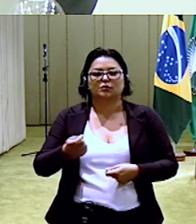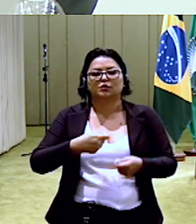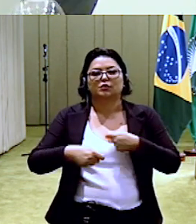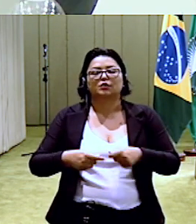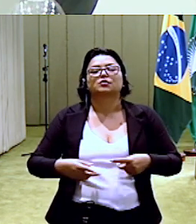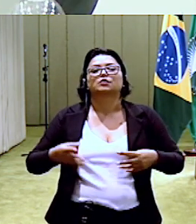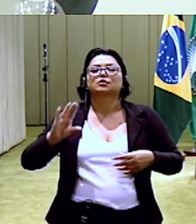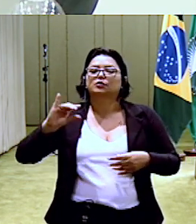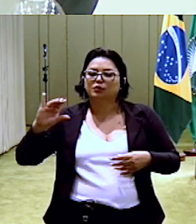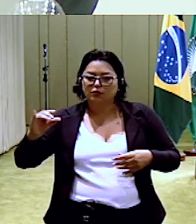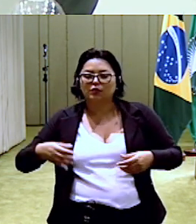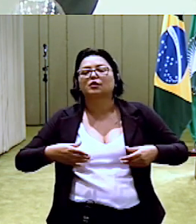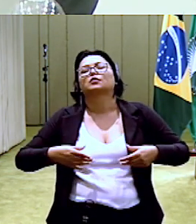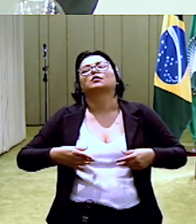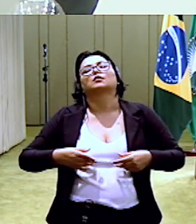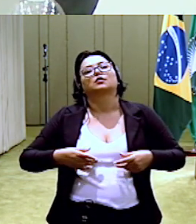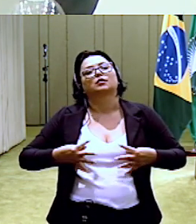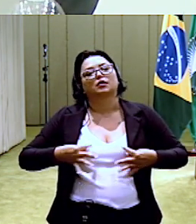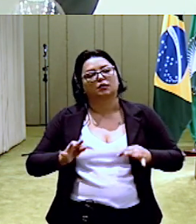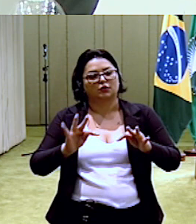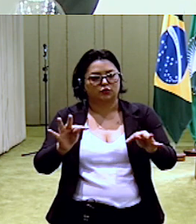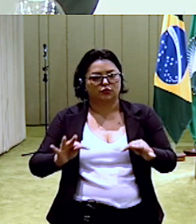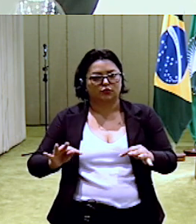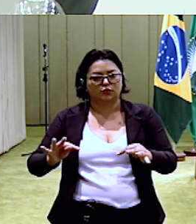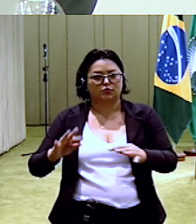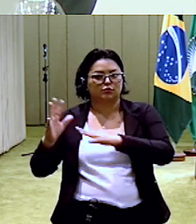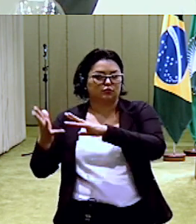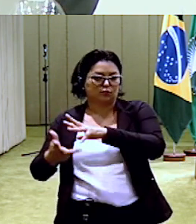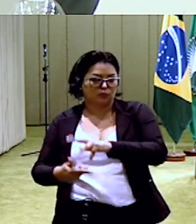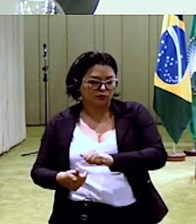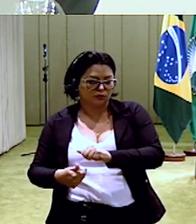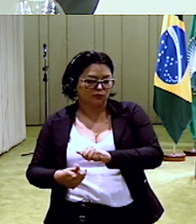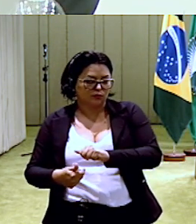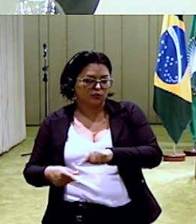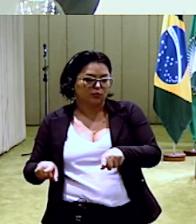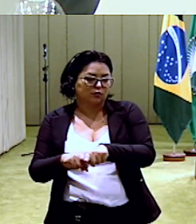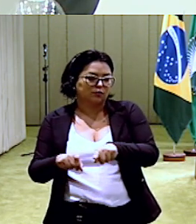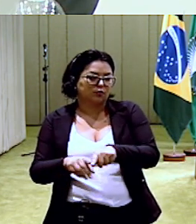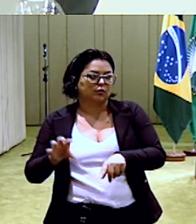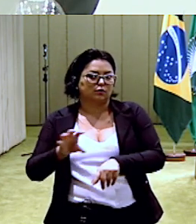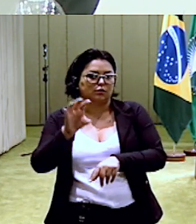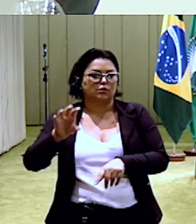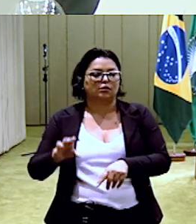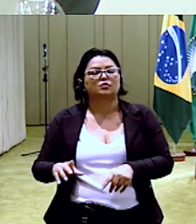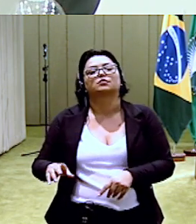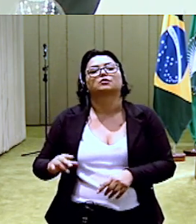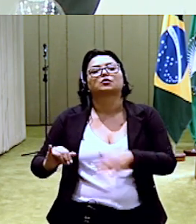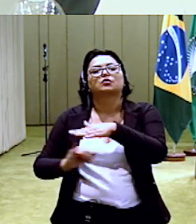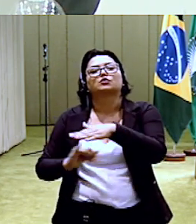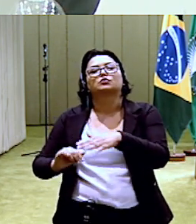de ciência e tecnologia das nossas embaixadas no exterior e também das unidades do Instituto Guimarães